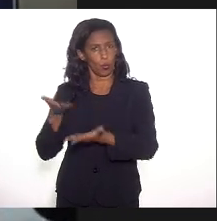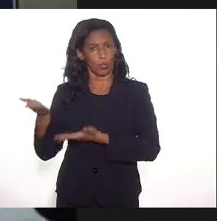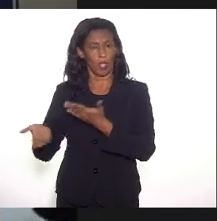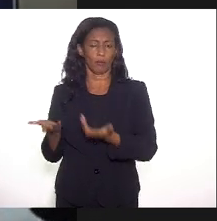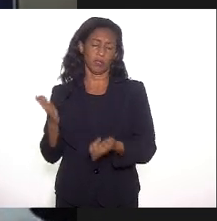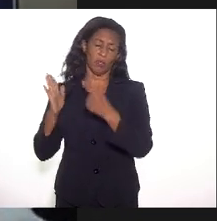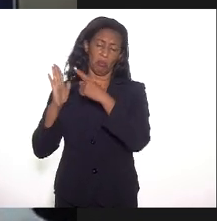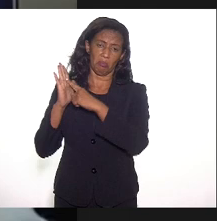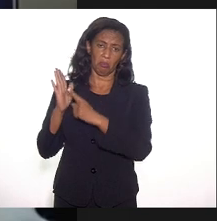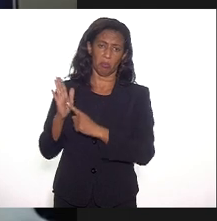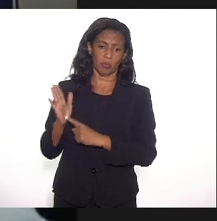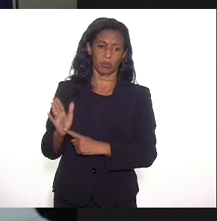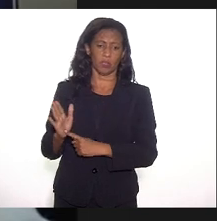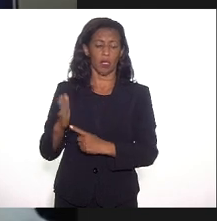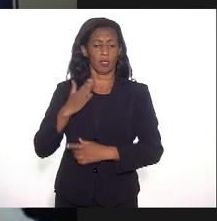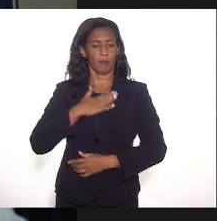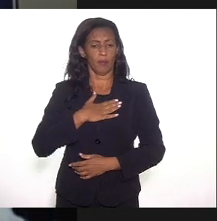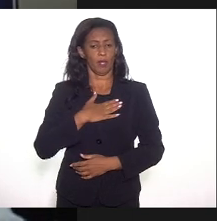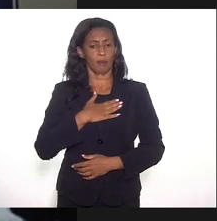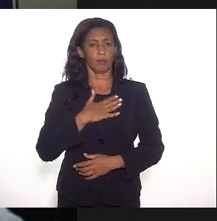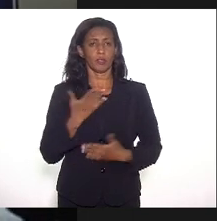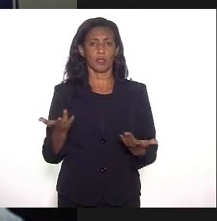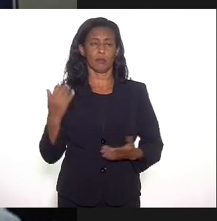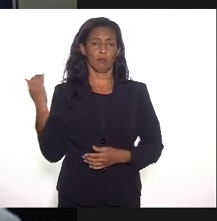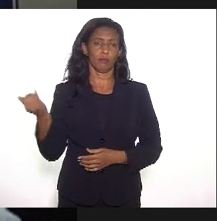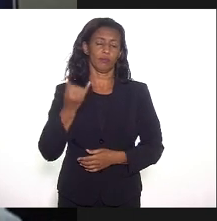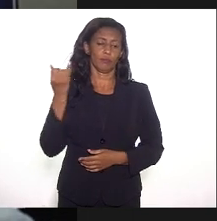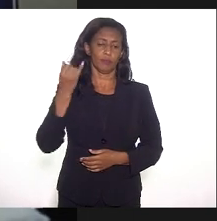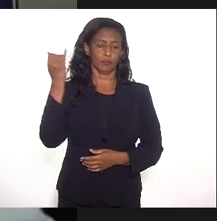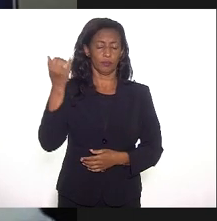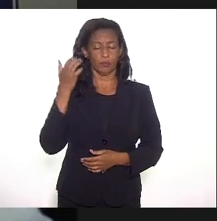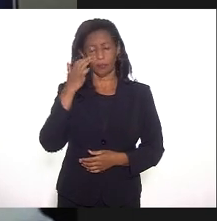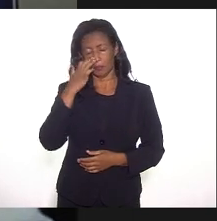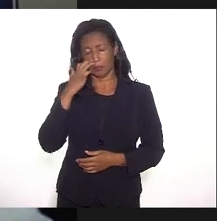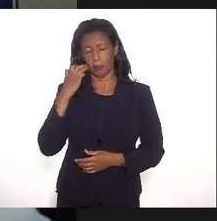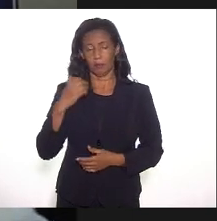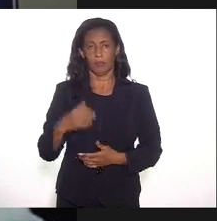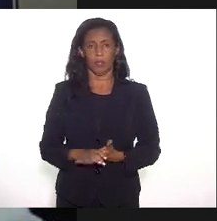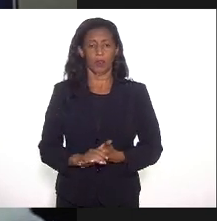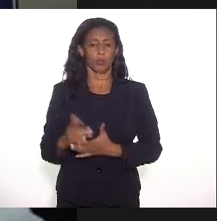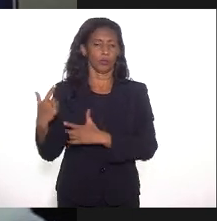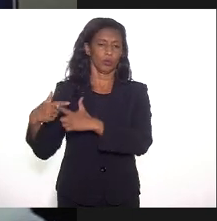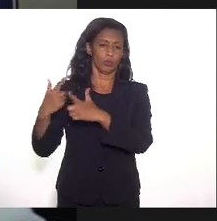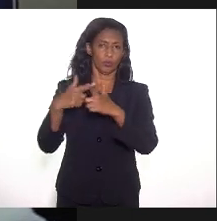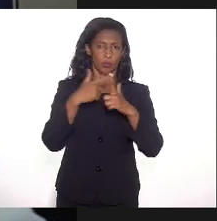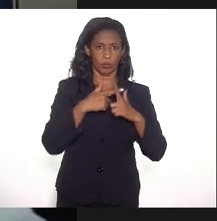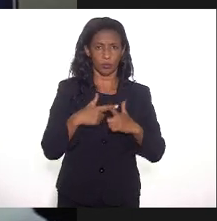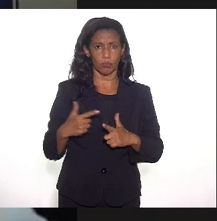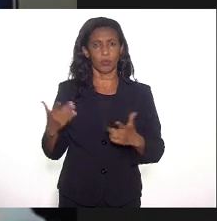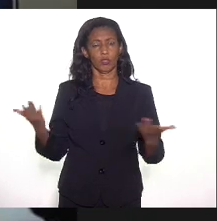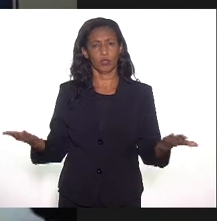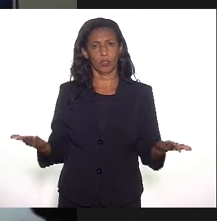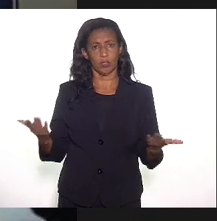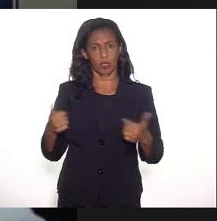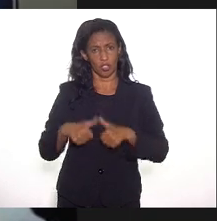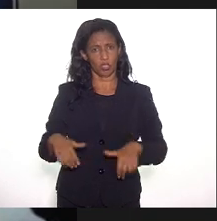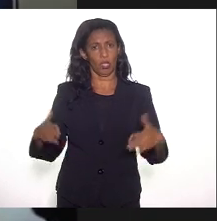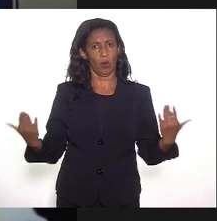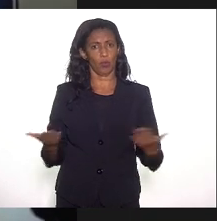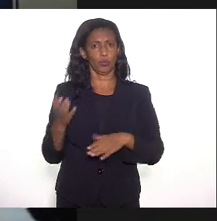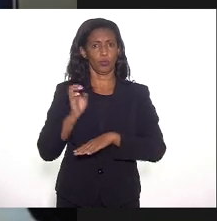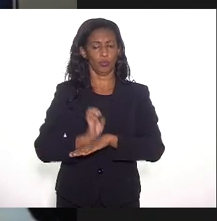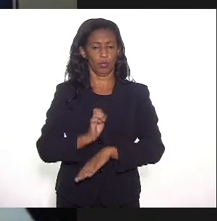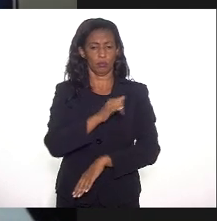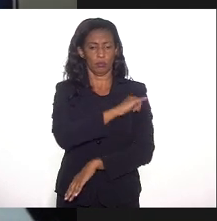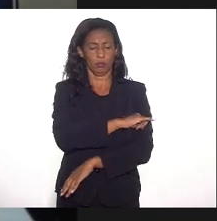aqui elementos que, para mim, são fundamentais e importantes da situação que está o Rio de Janeiro de